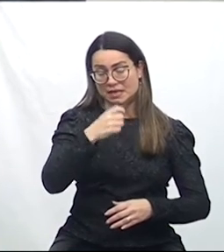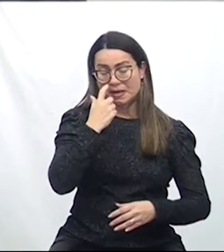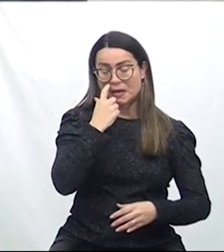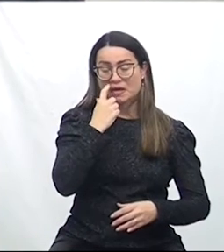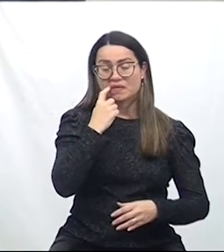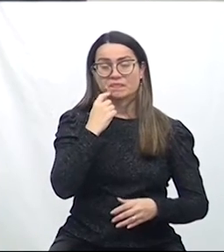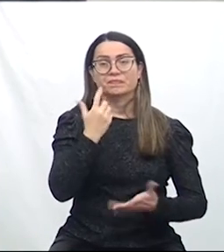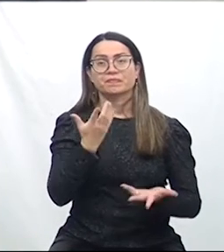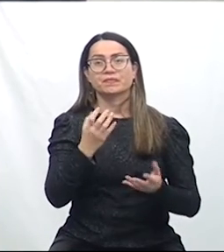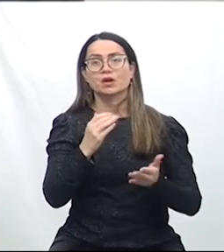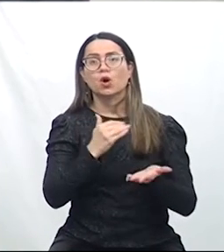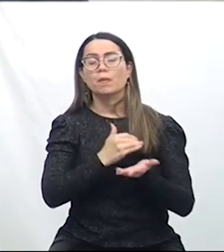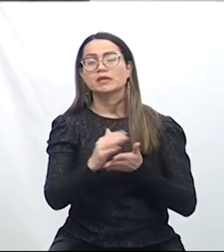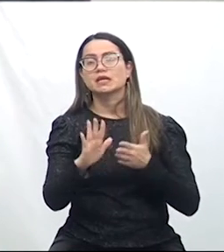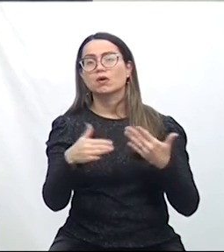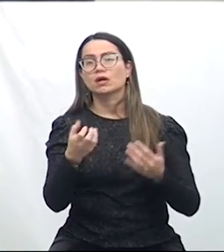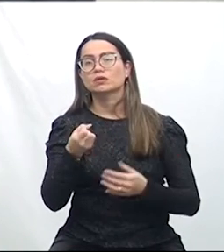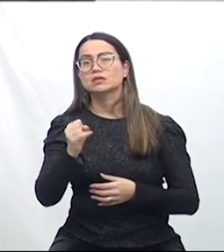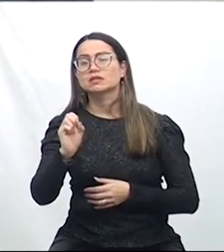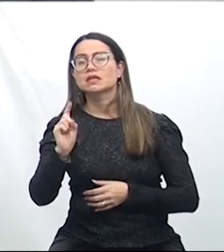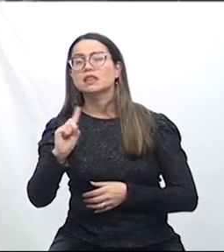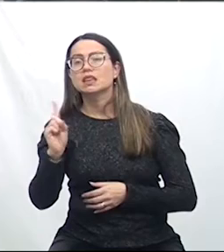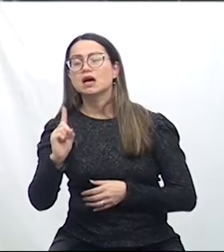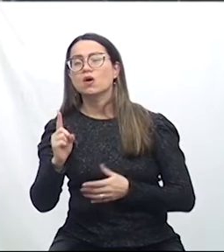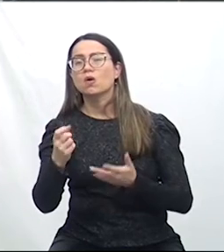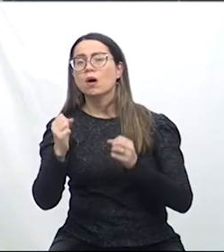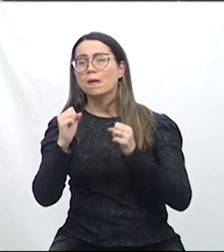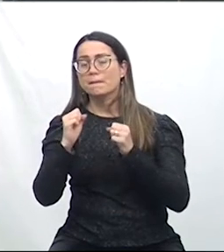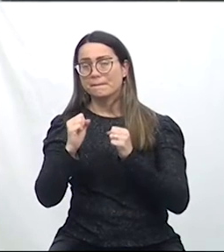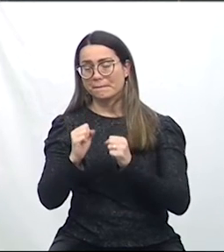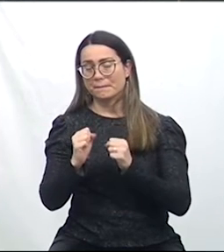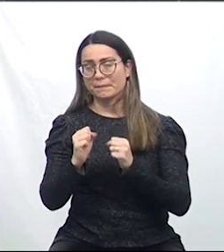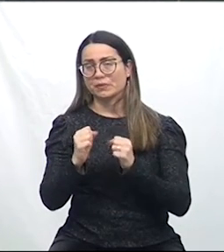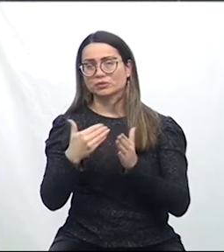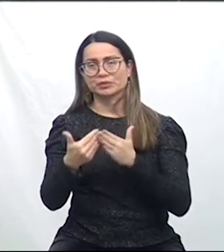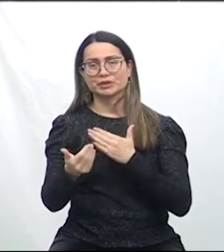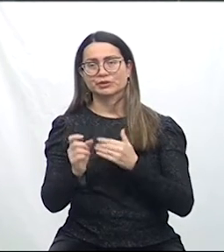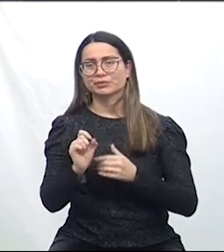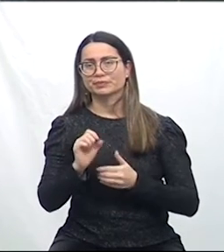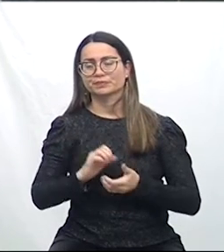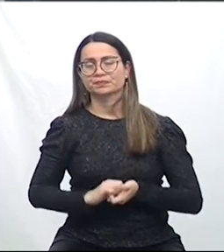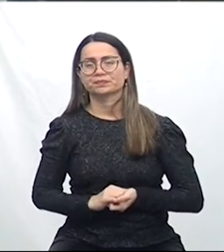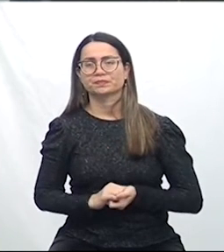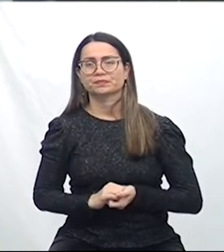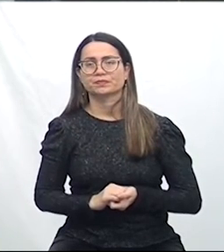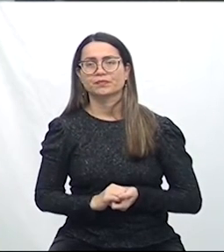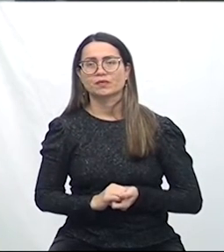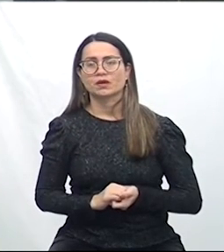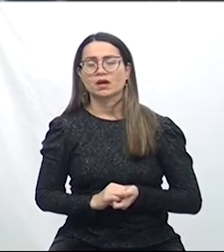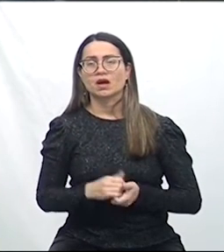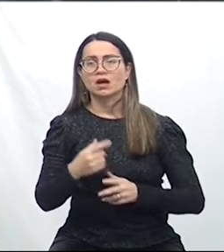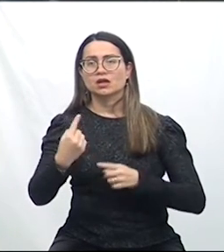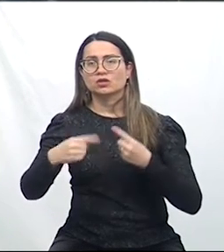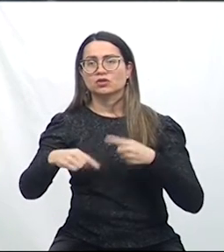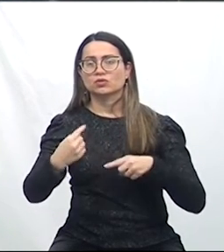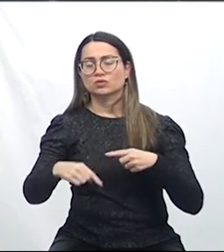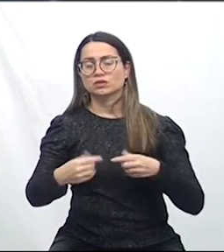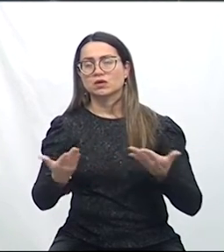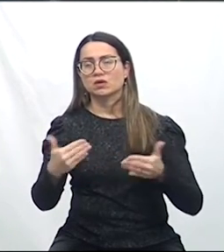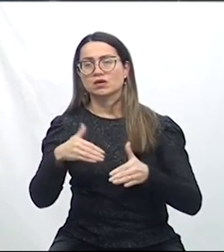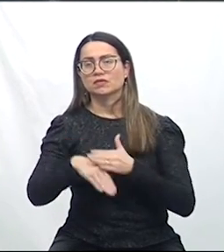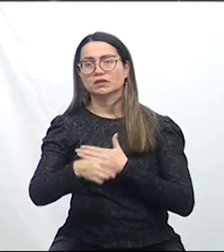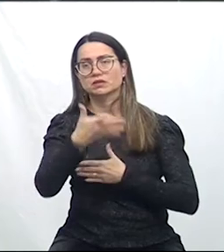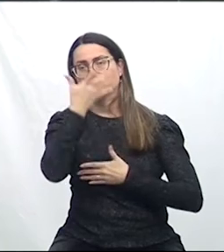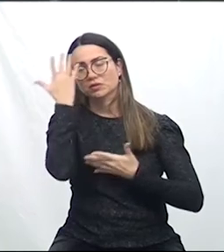projeto para a construção de calçada no mencionado trecho? O requerimento está em discussão. Não havendo quem queira discutir, está em votação. Os